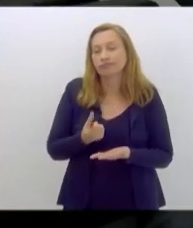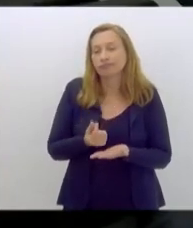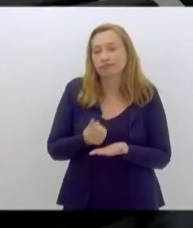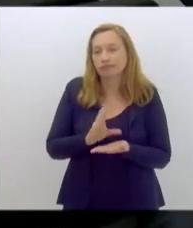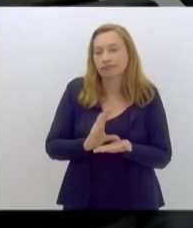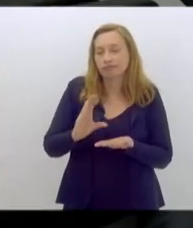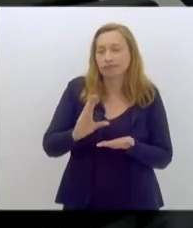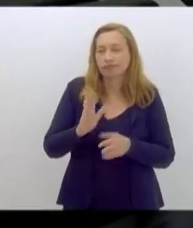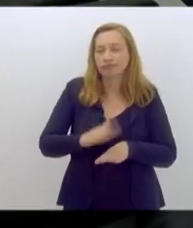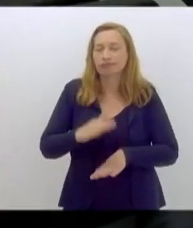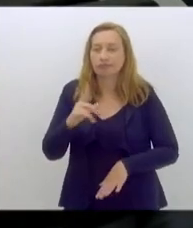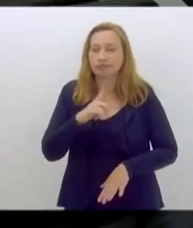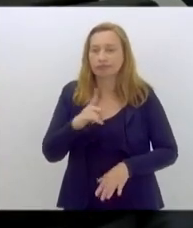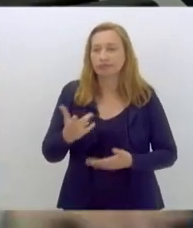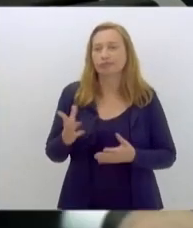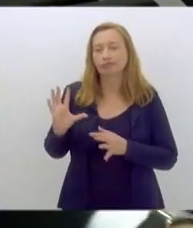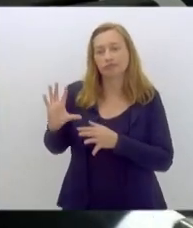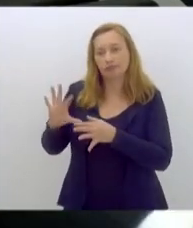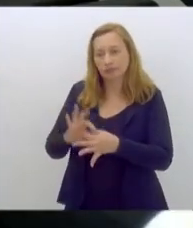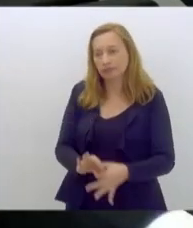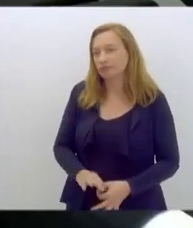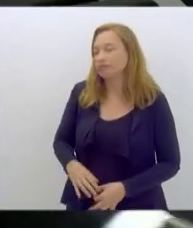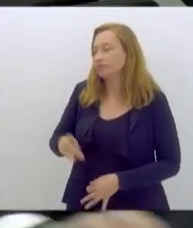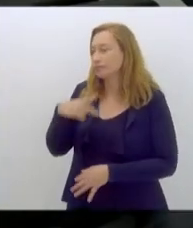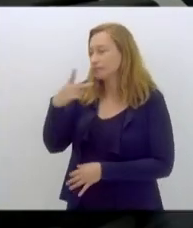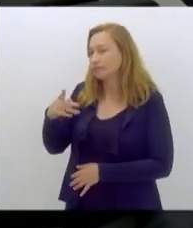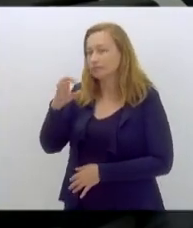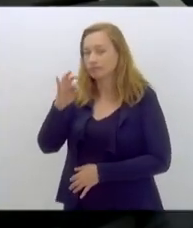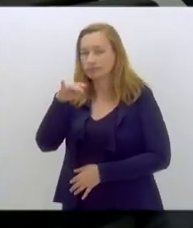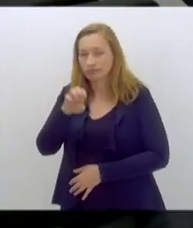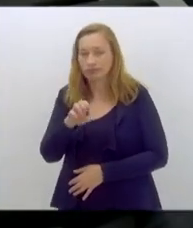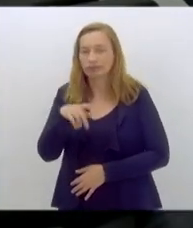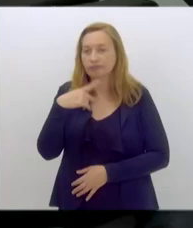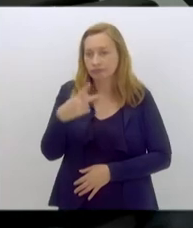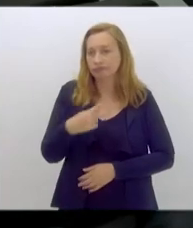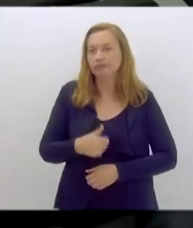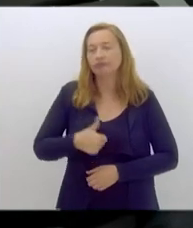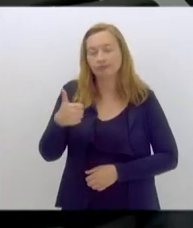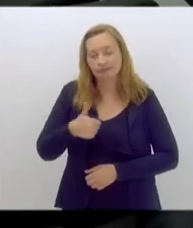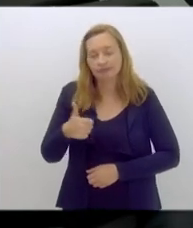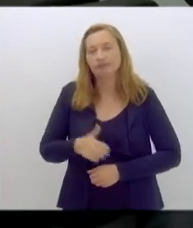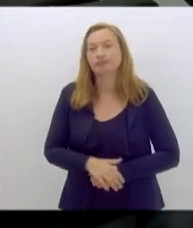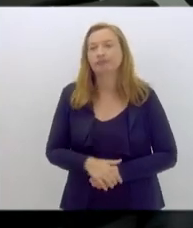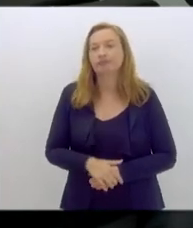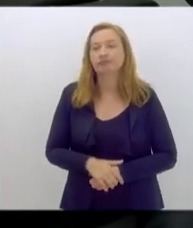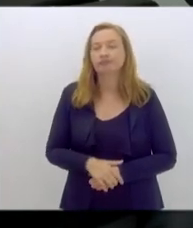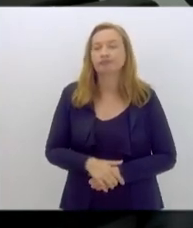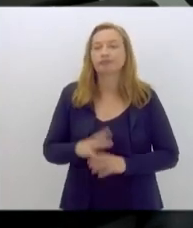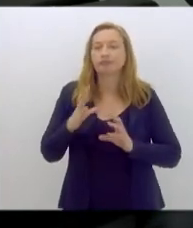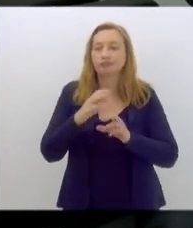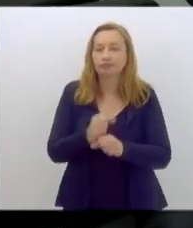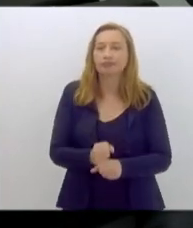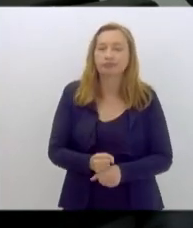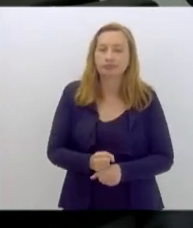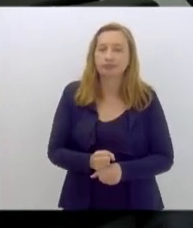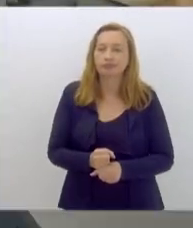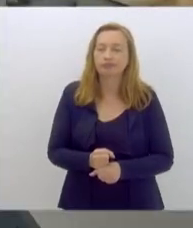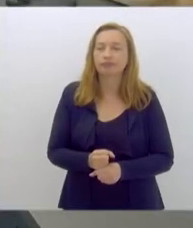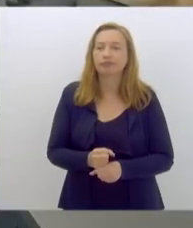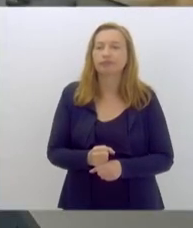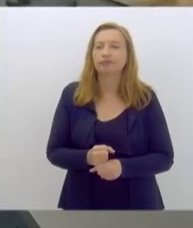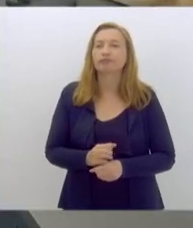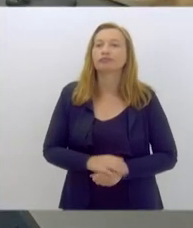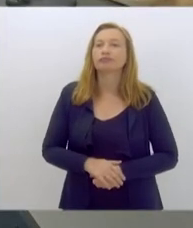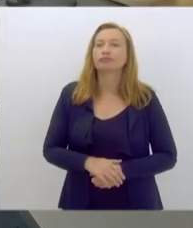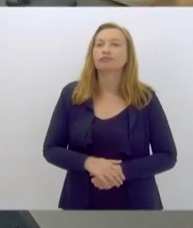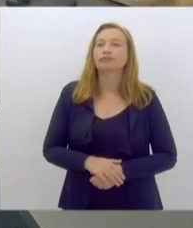mas deixa eu complementar um pouco aqui o que a Stephanie falou primeiro tem um um modo de cálculo E aí com todo